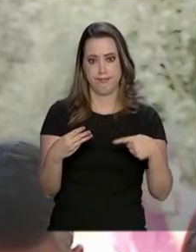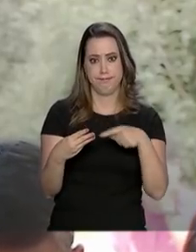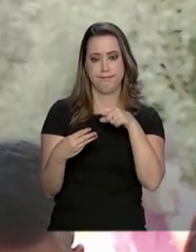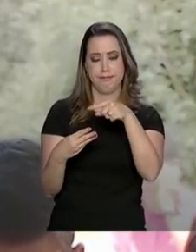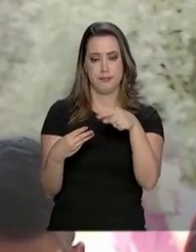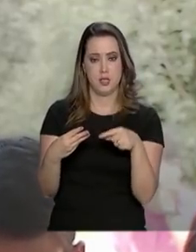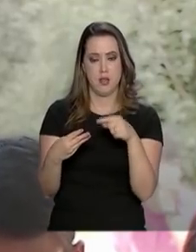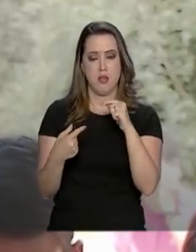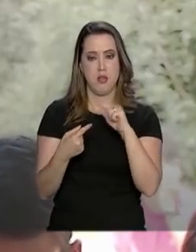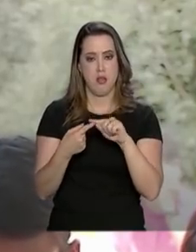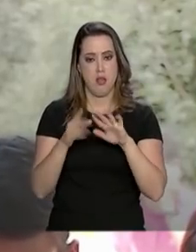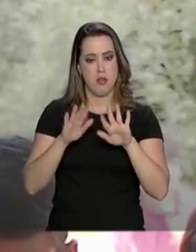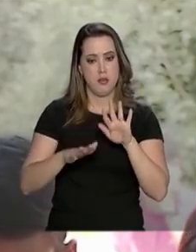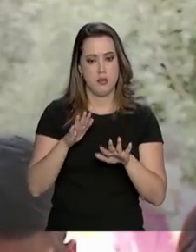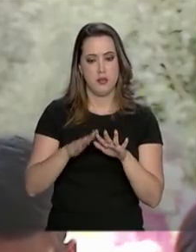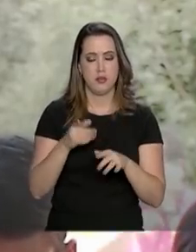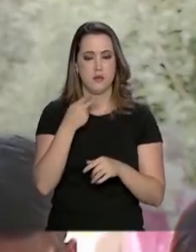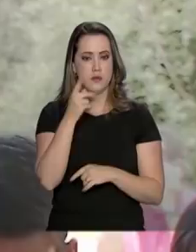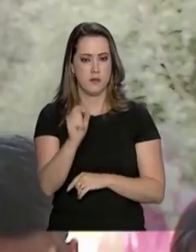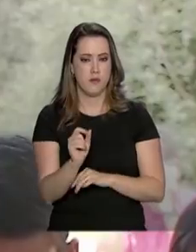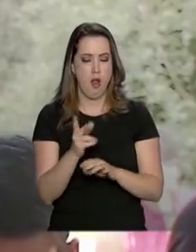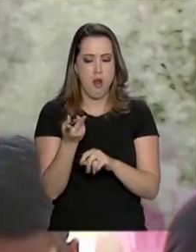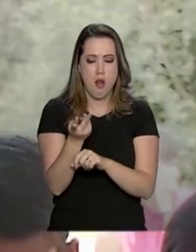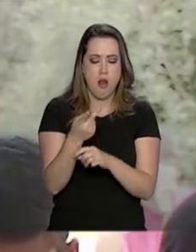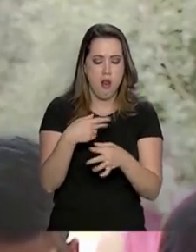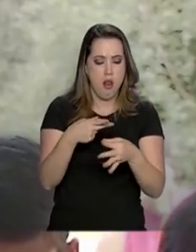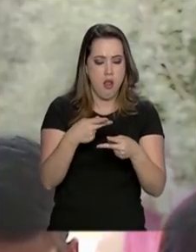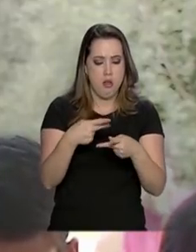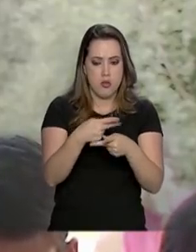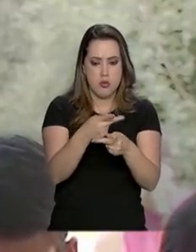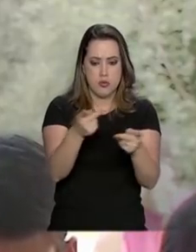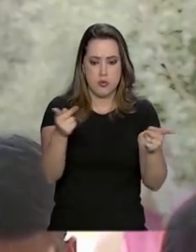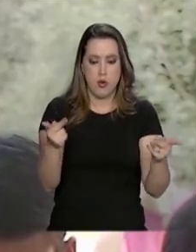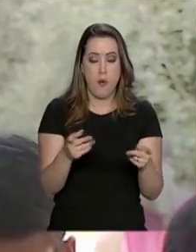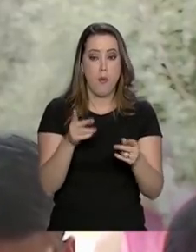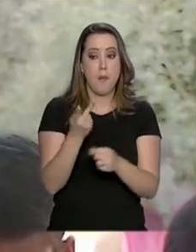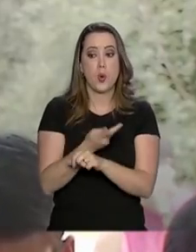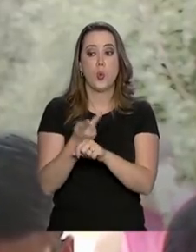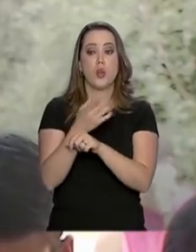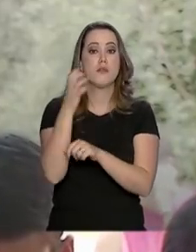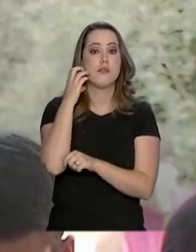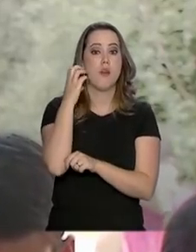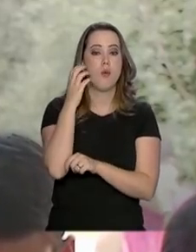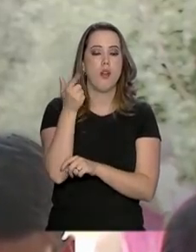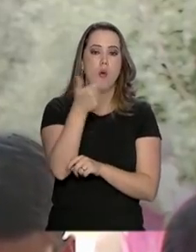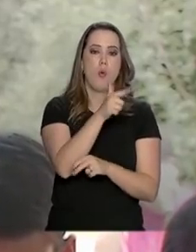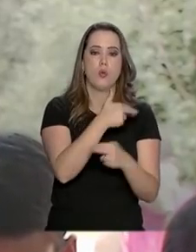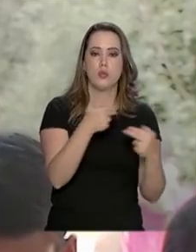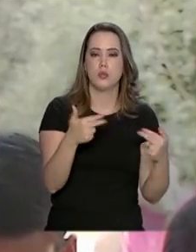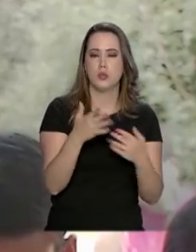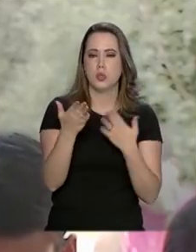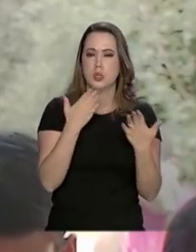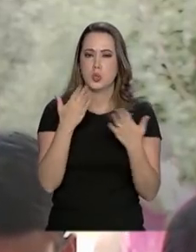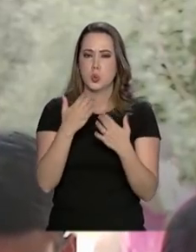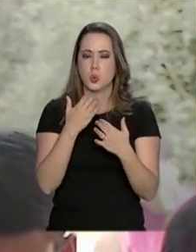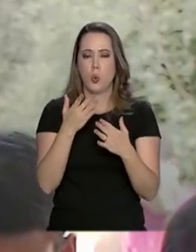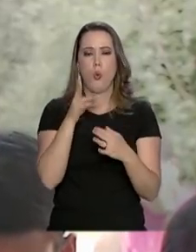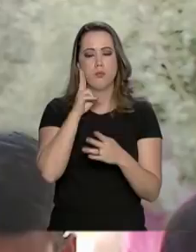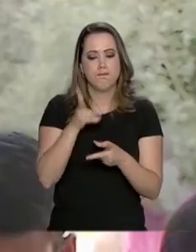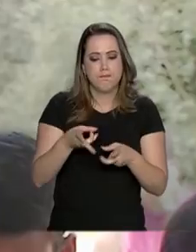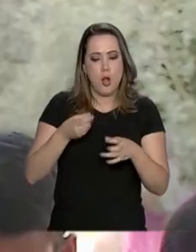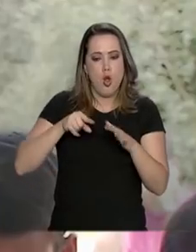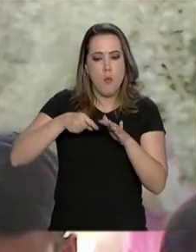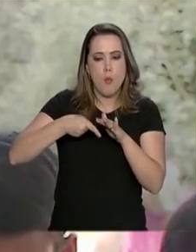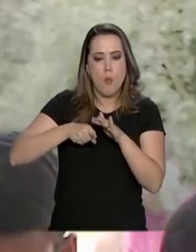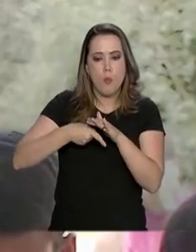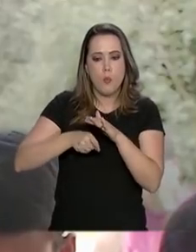Alguns equipamentos, eles dizem respeito ao mapeamento, né, dos celulares. Outros equipamentos que são espécies, né, de sonares. Então